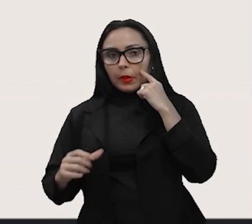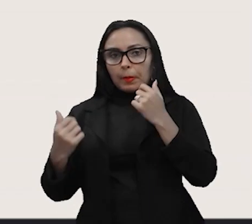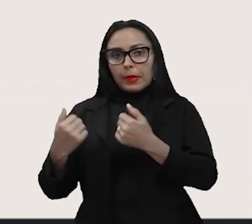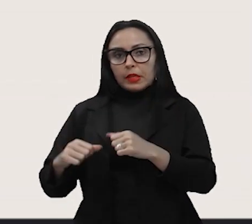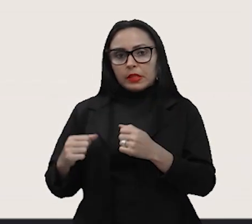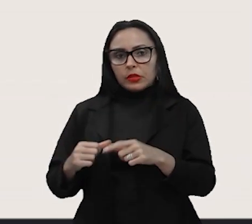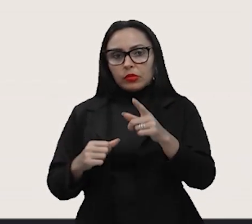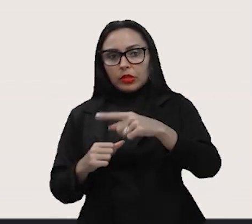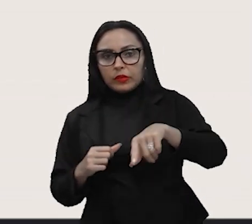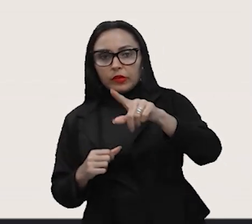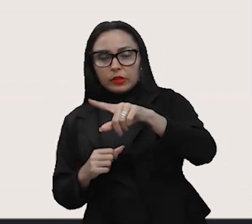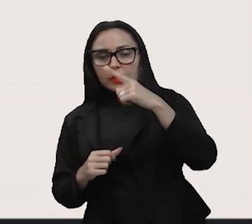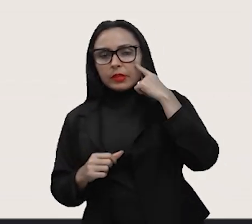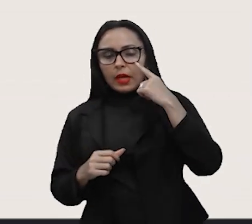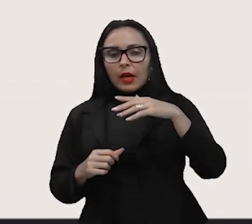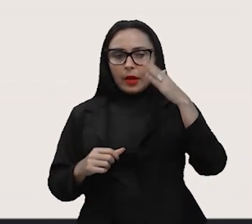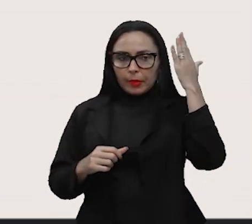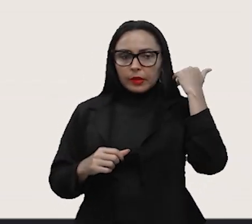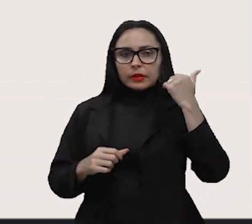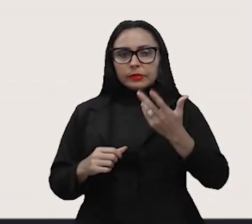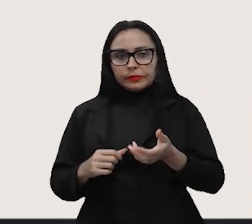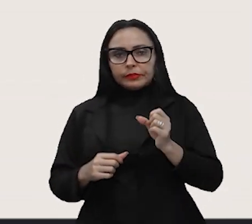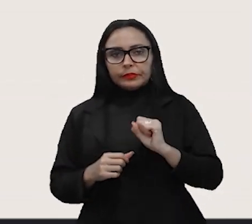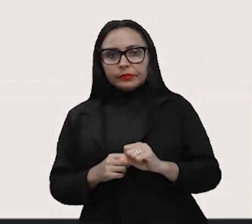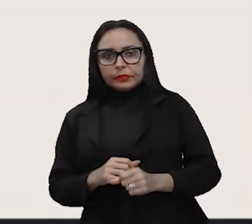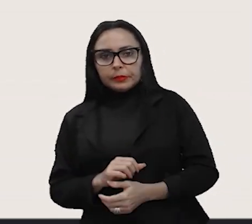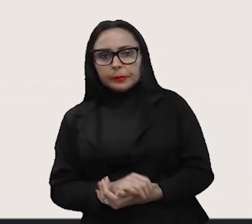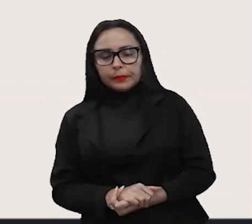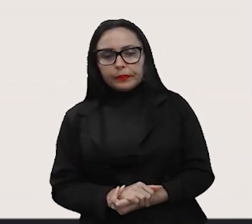saibam que esse sistema, ó, ele é formado...